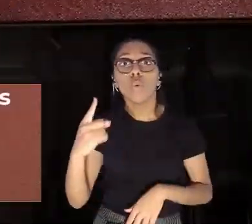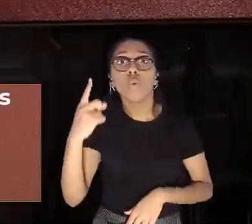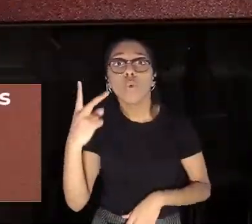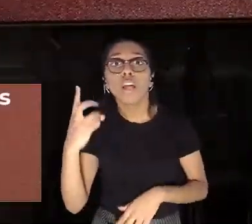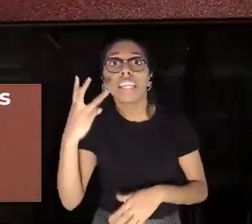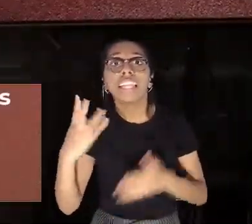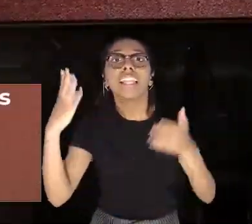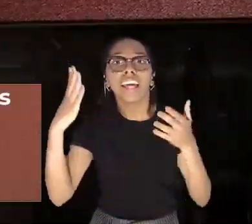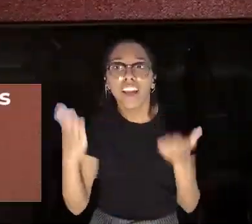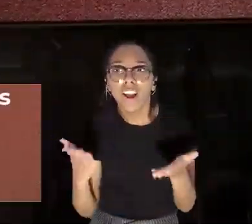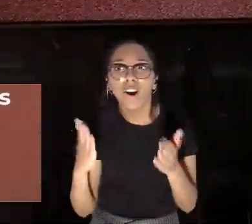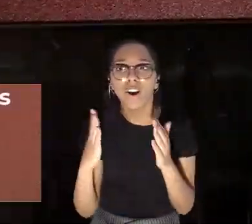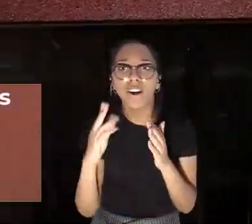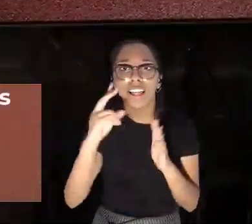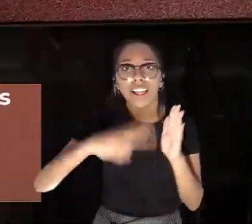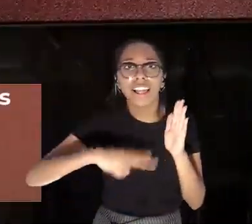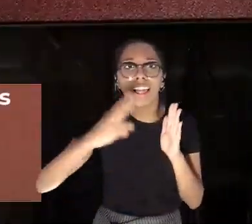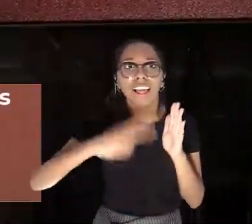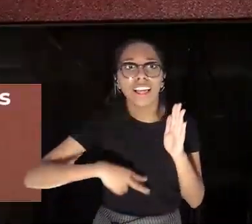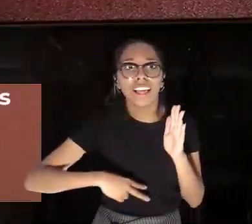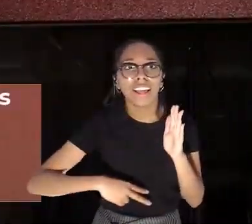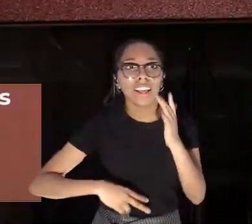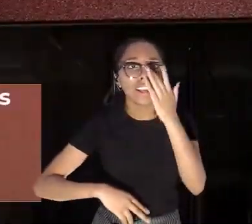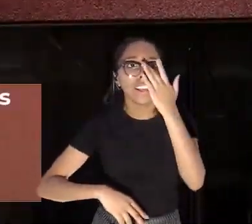1, 2, 3.